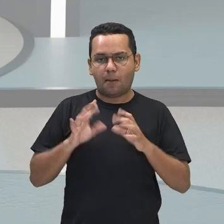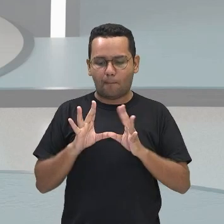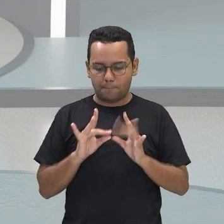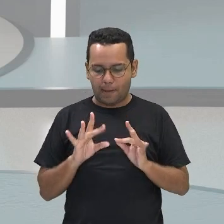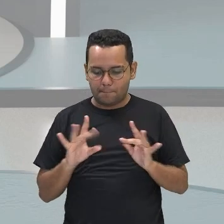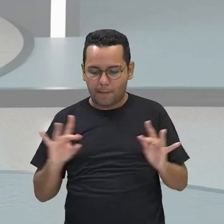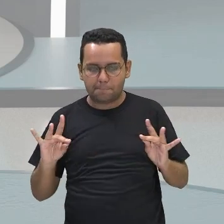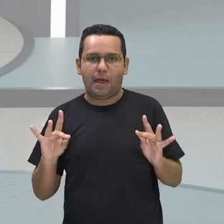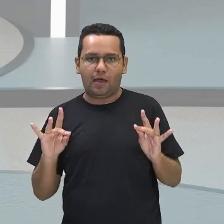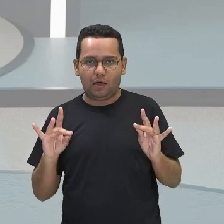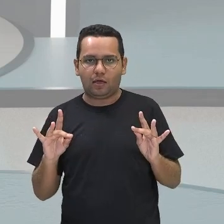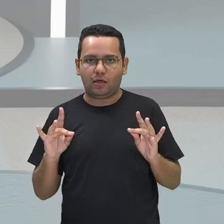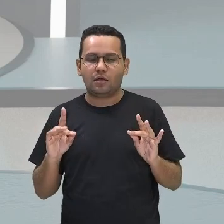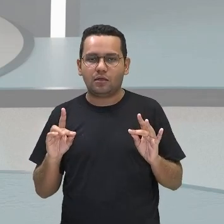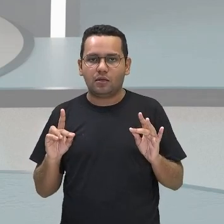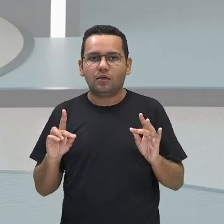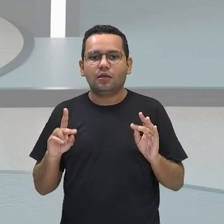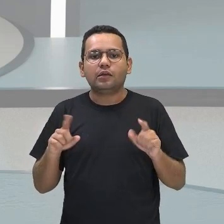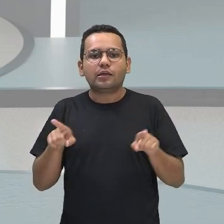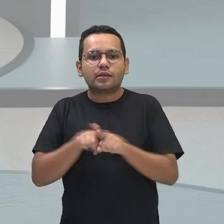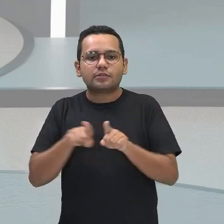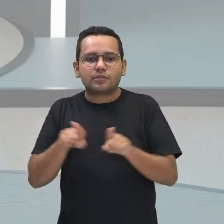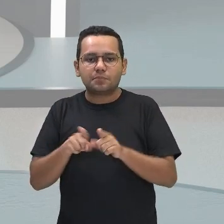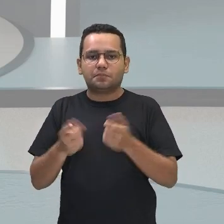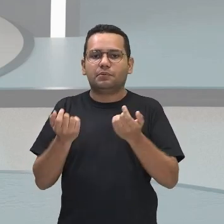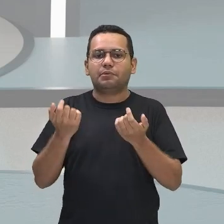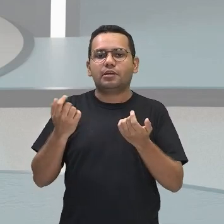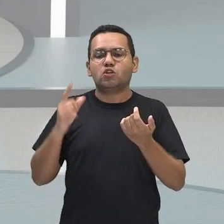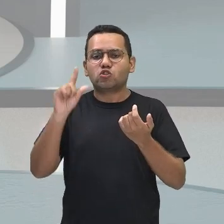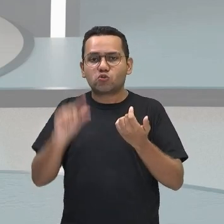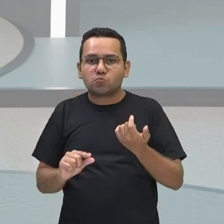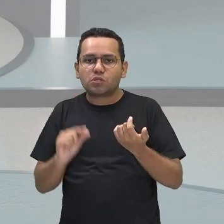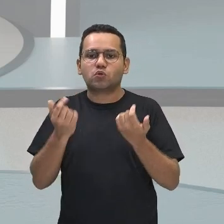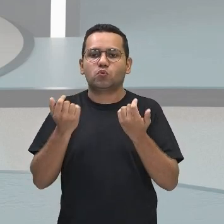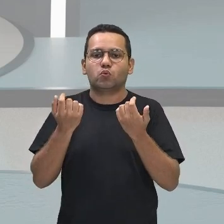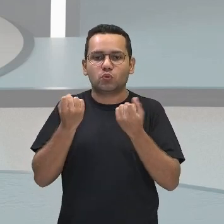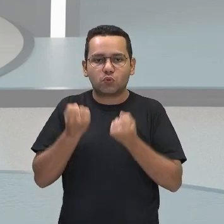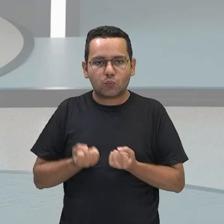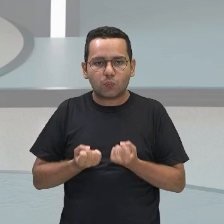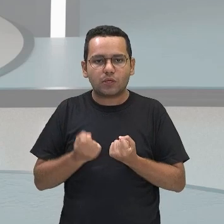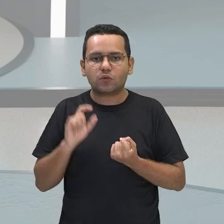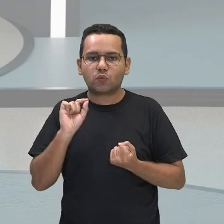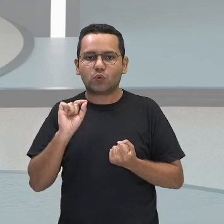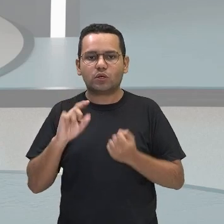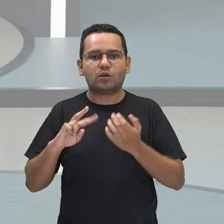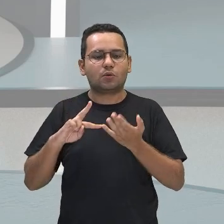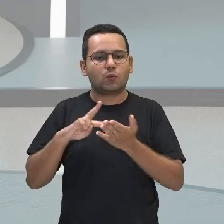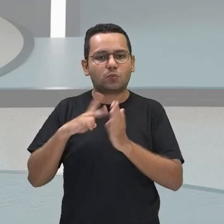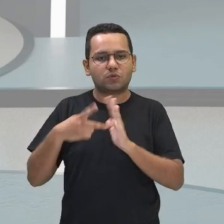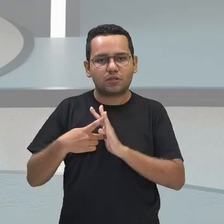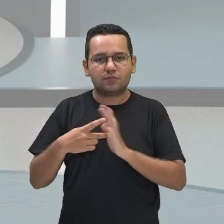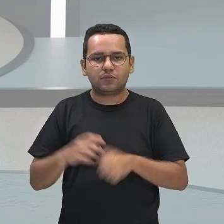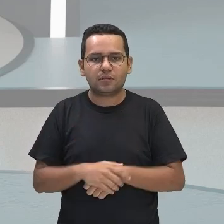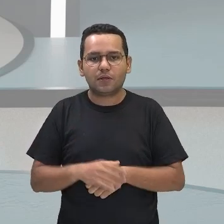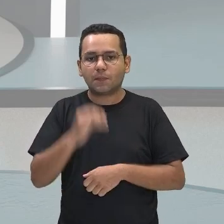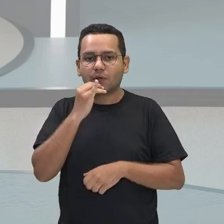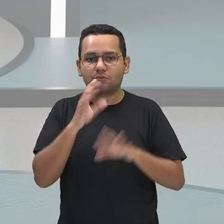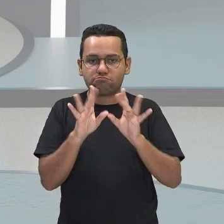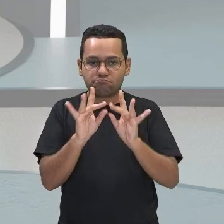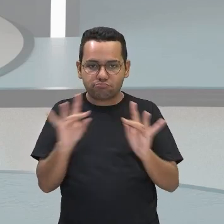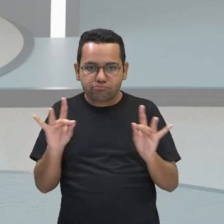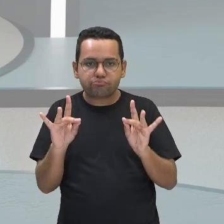do peso, né? Pois eliminam líquidos, diminuindo o inchaço do corpo. Entre os que adotam essa prática estão